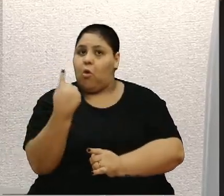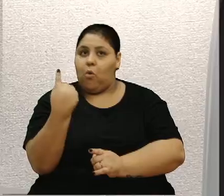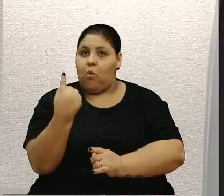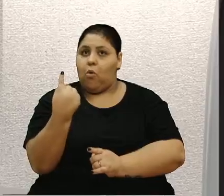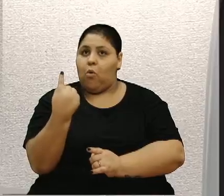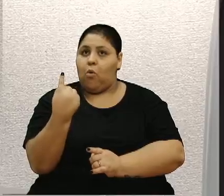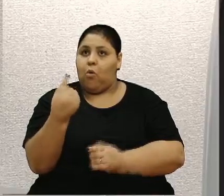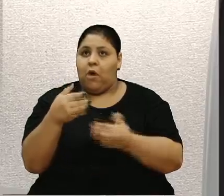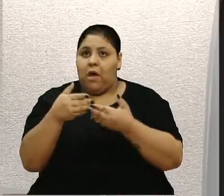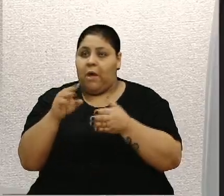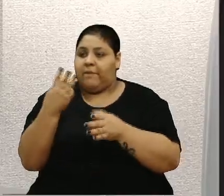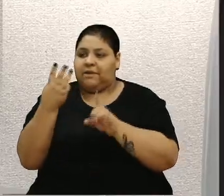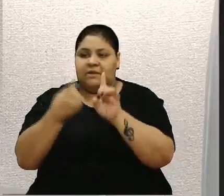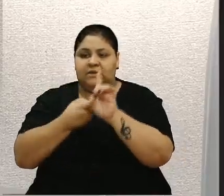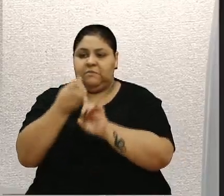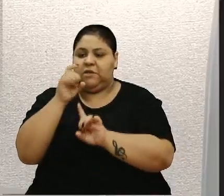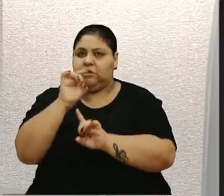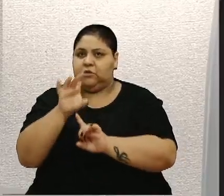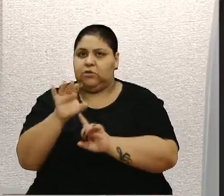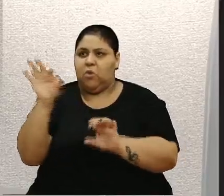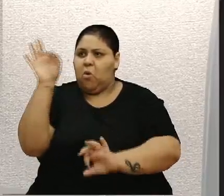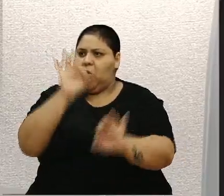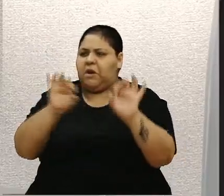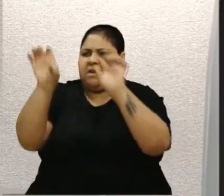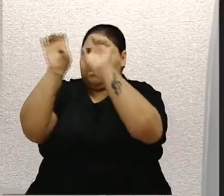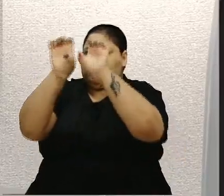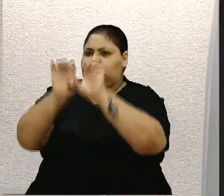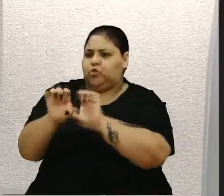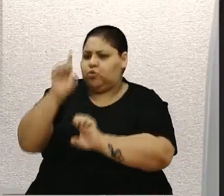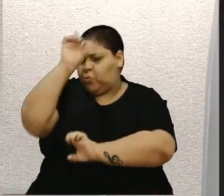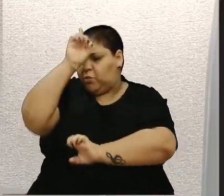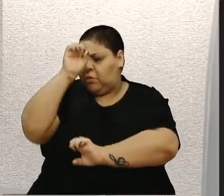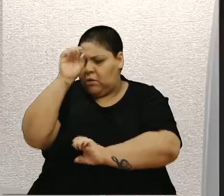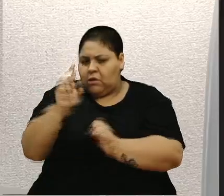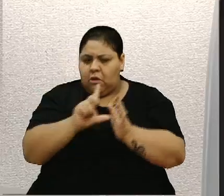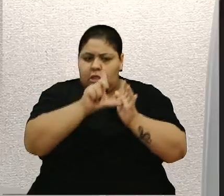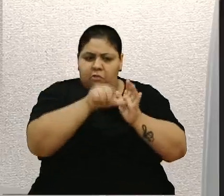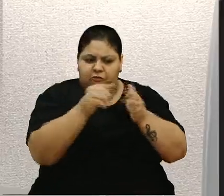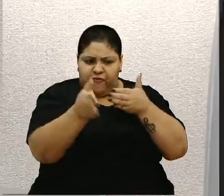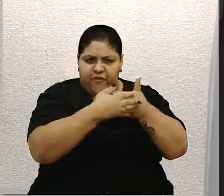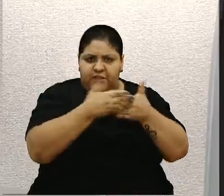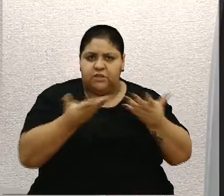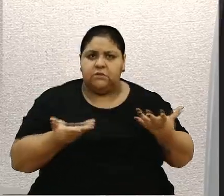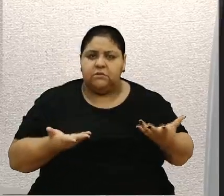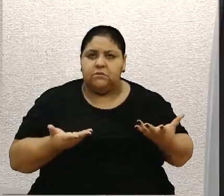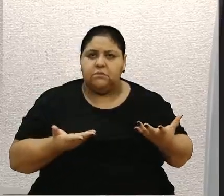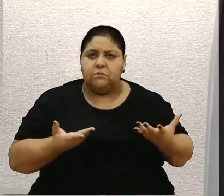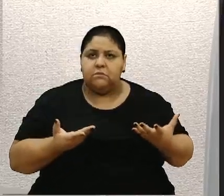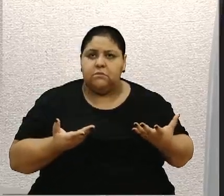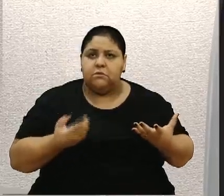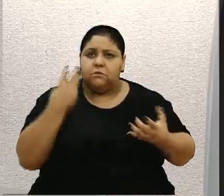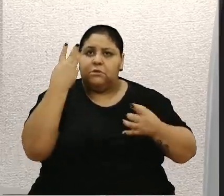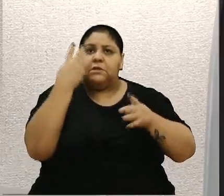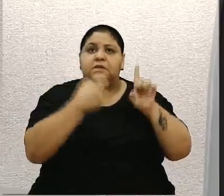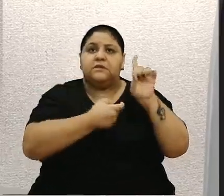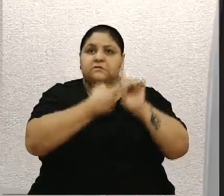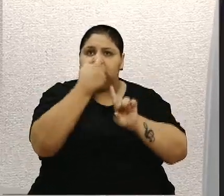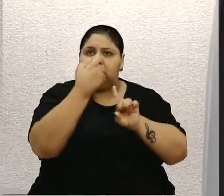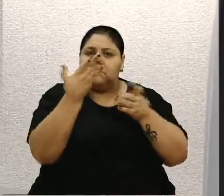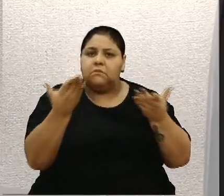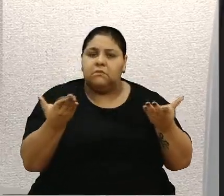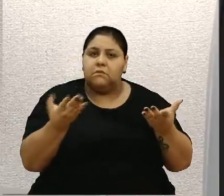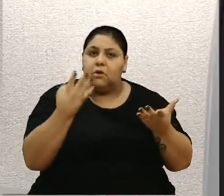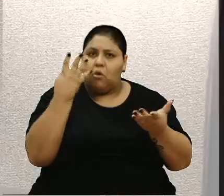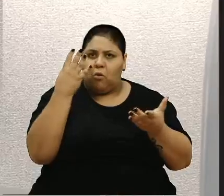abrir por 3 meses leitos. Tu monta toda uma estrutura no hospital e depois faz o quê? Daqui 3 meses, no meio da eleição, vão fechar